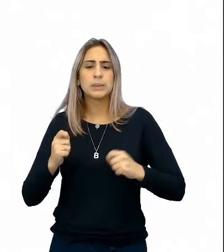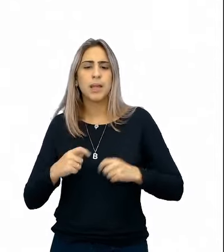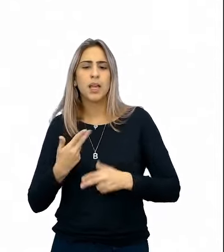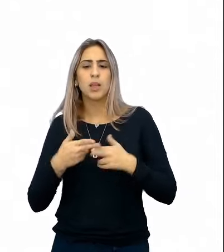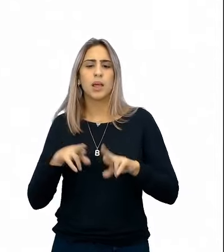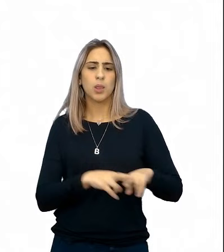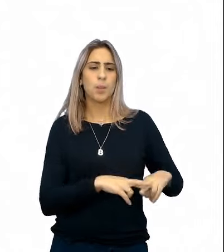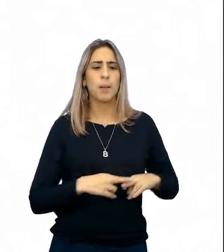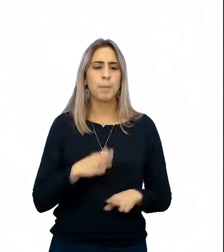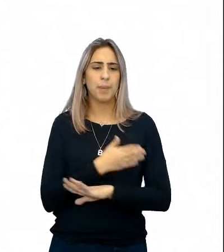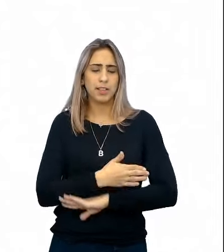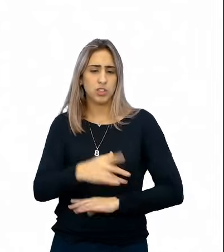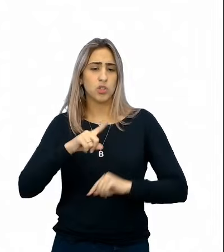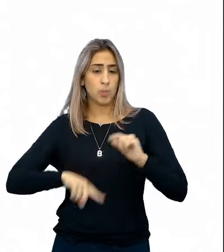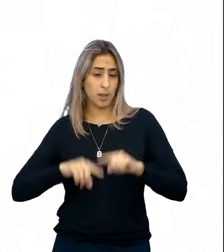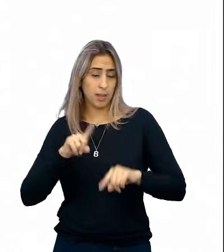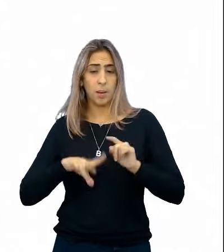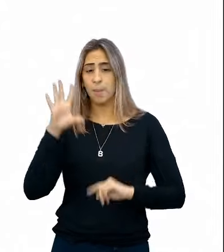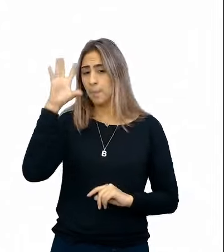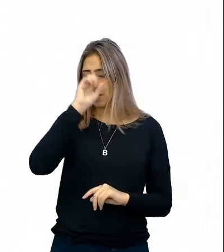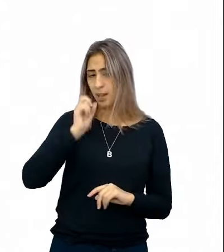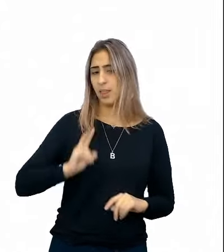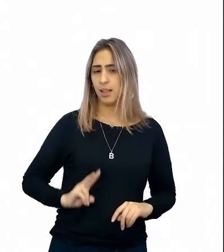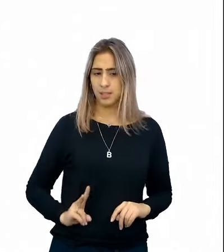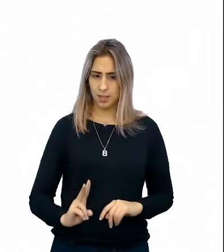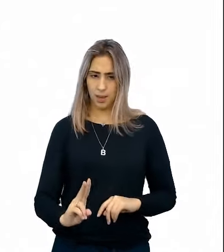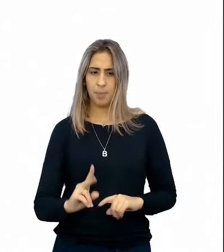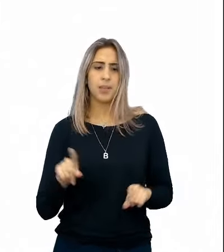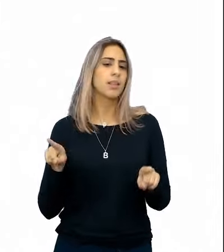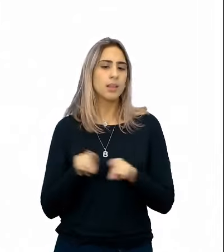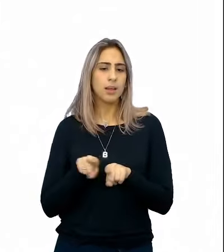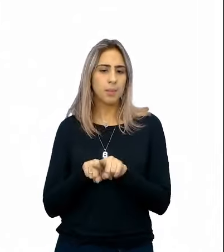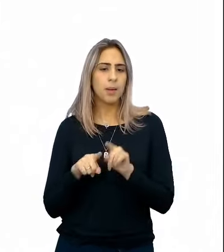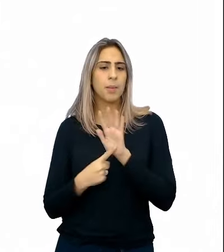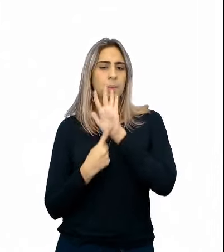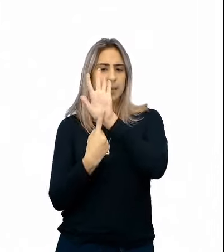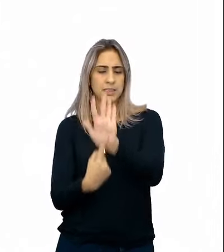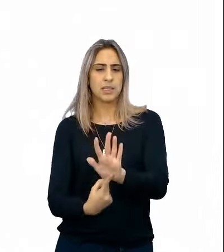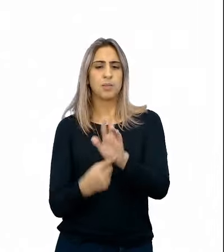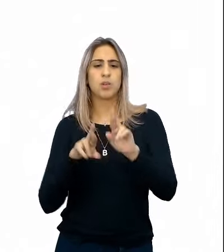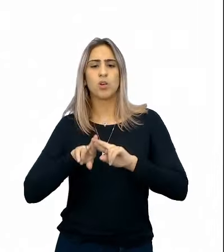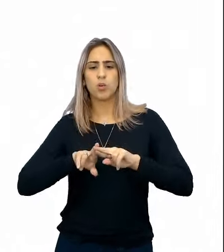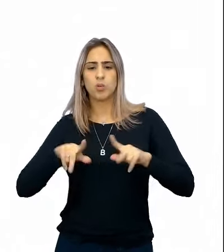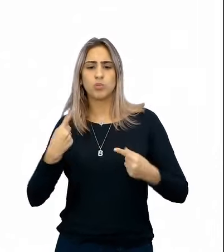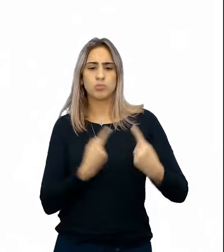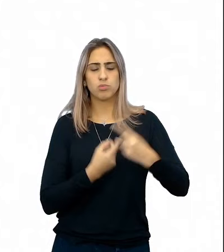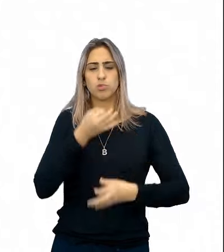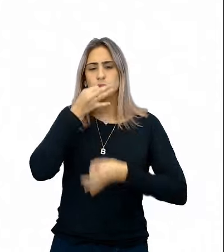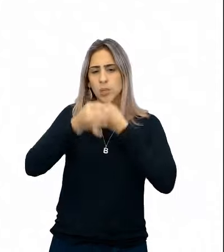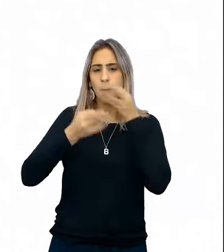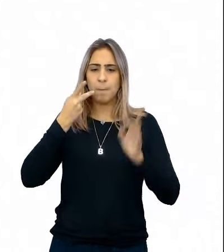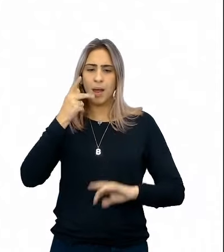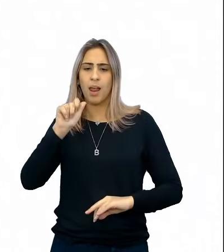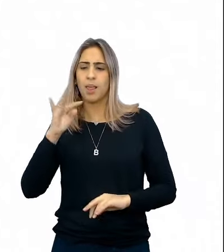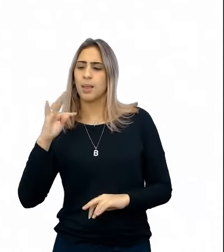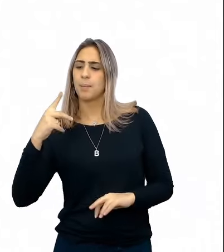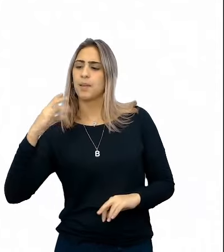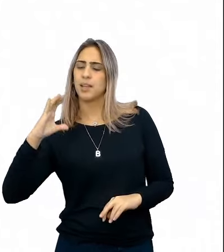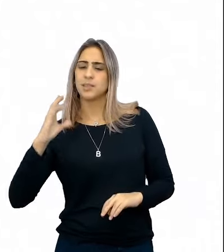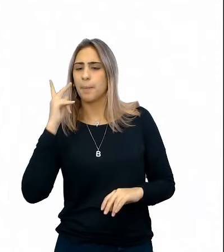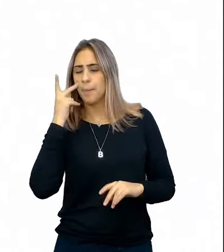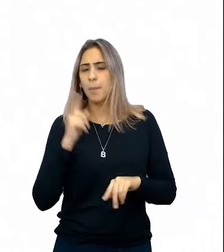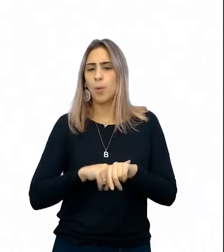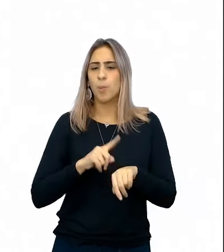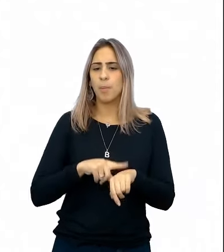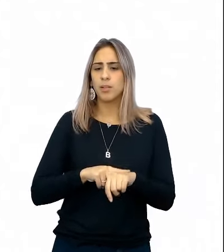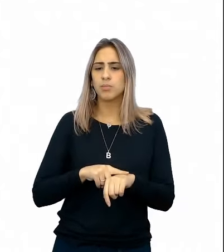possibilidades de retomada a partir do material Aprender Sempre e discutimos uma sugestão para a TPC para o momento